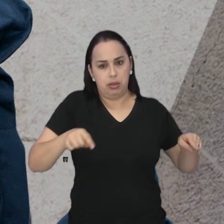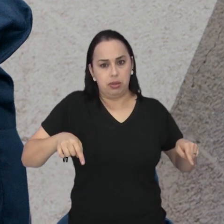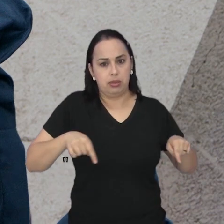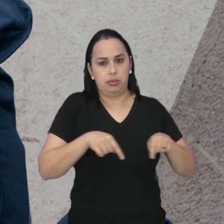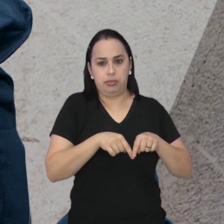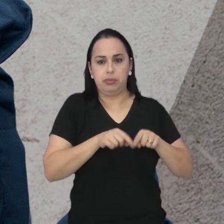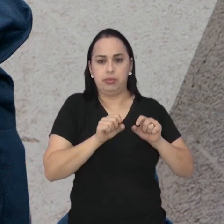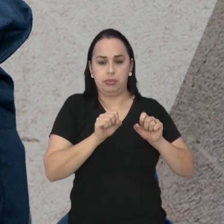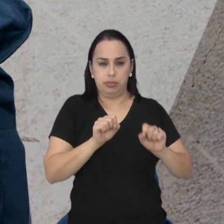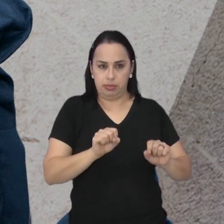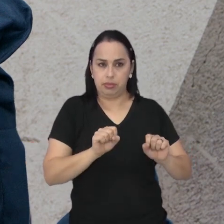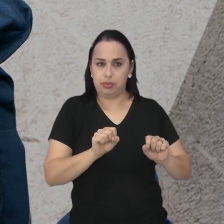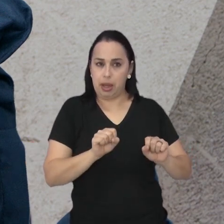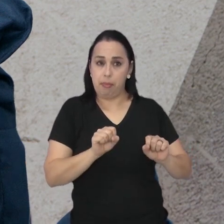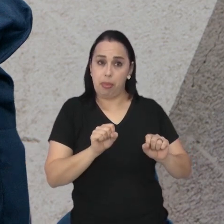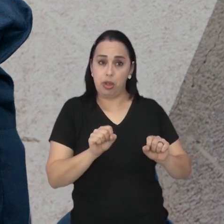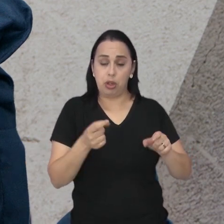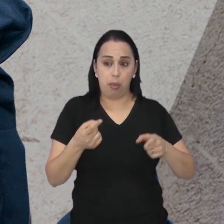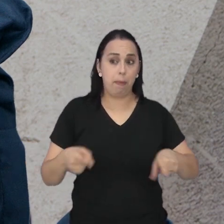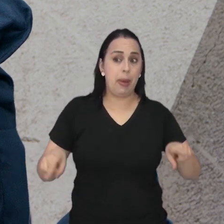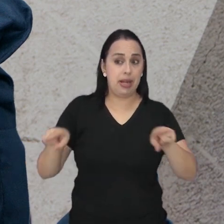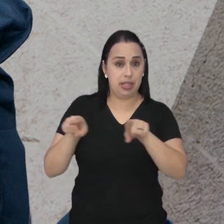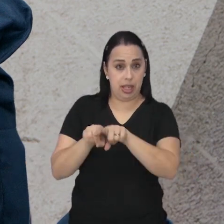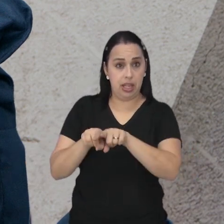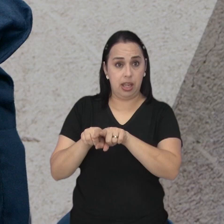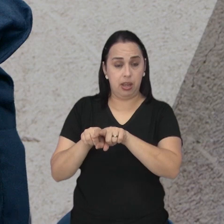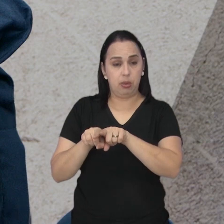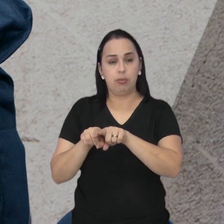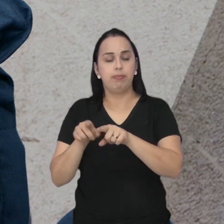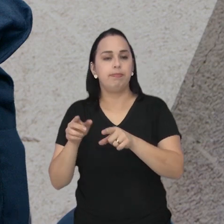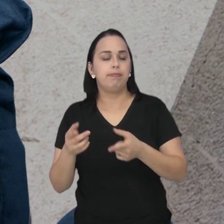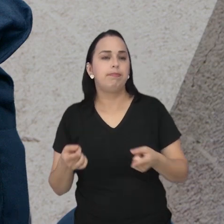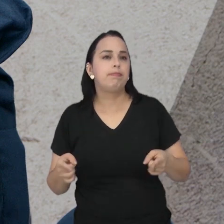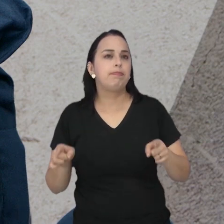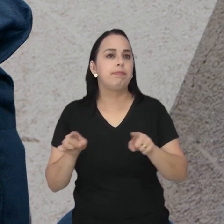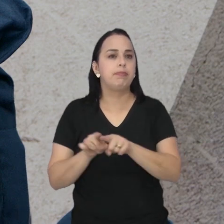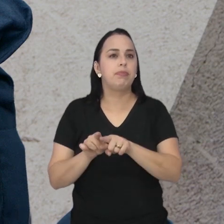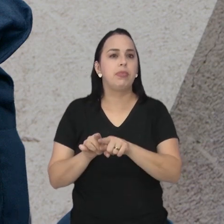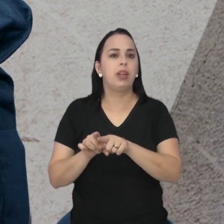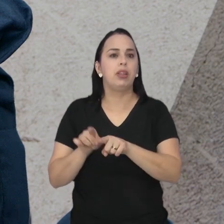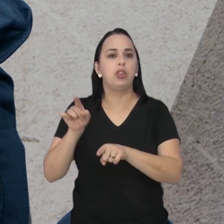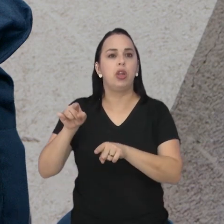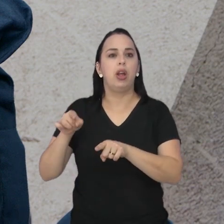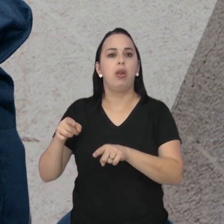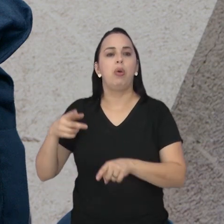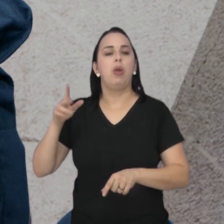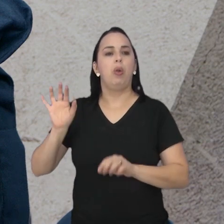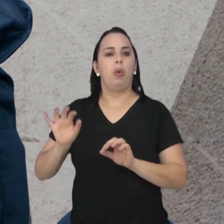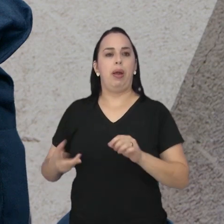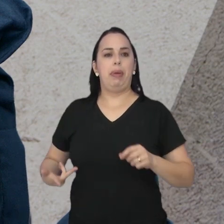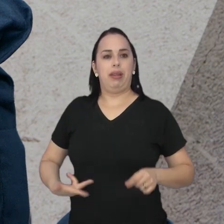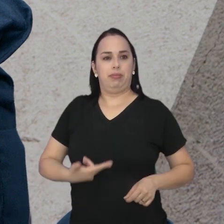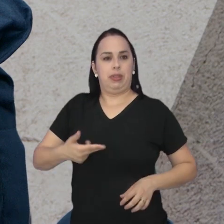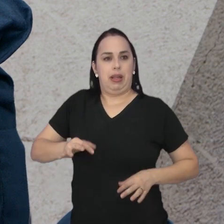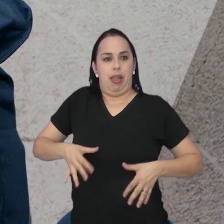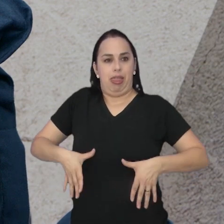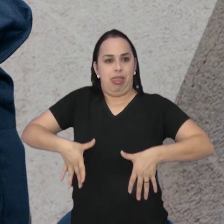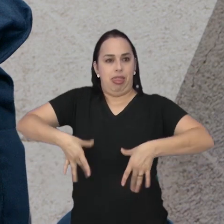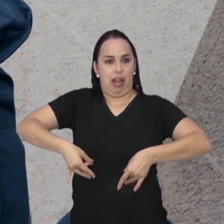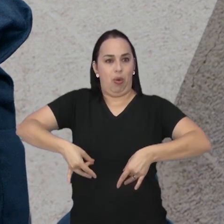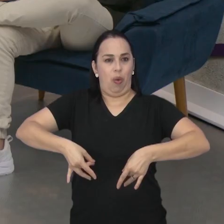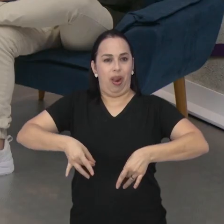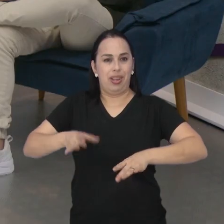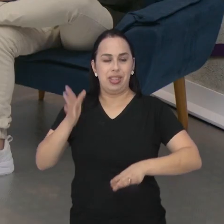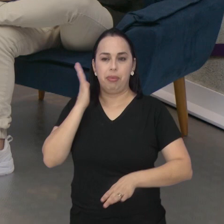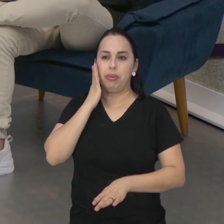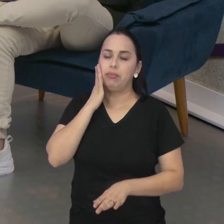meu estúdio, pode haver parcerias com clínicas de cirurgia plástica também, tá.